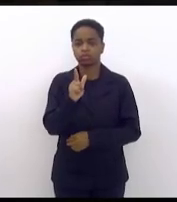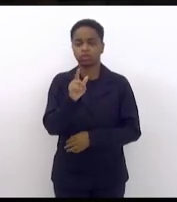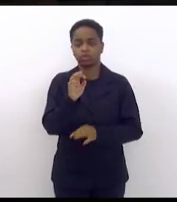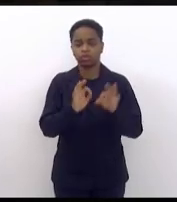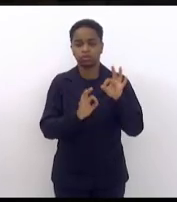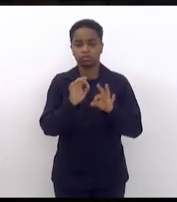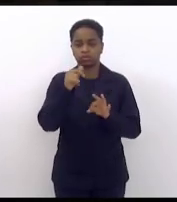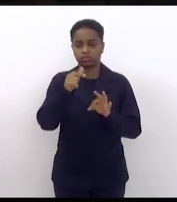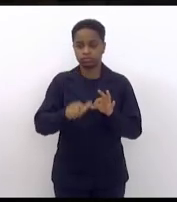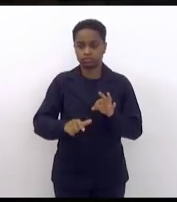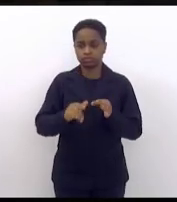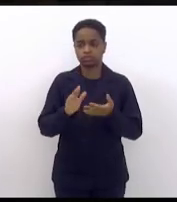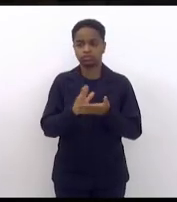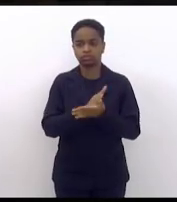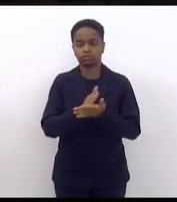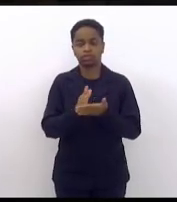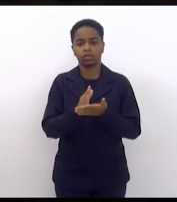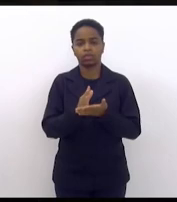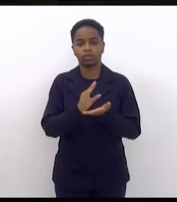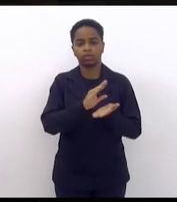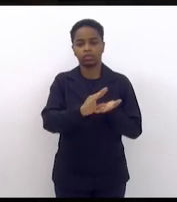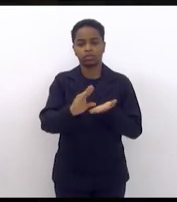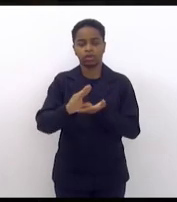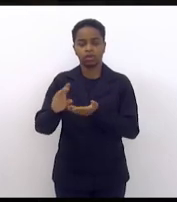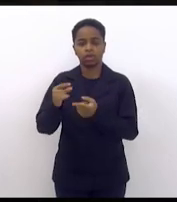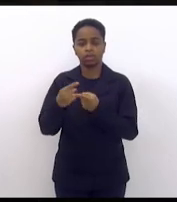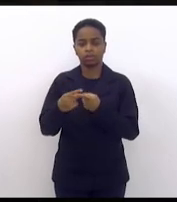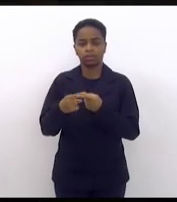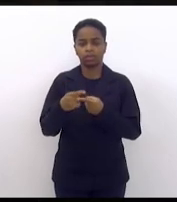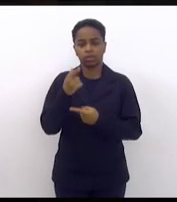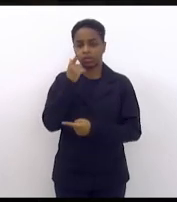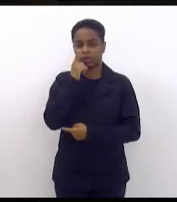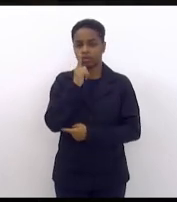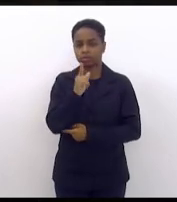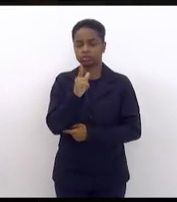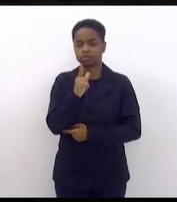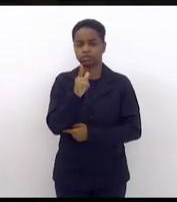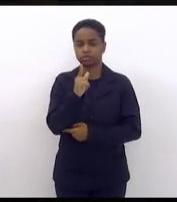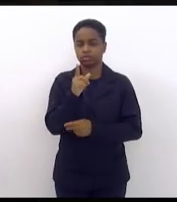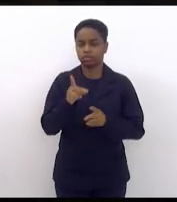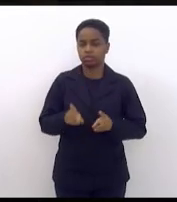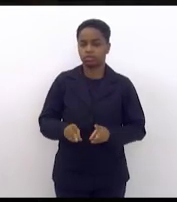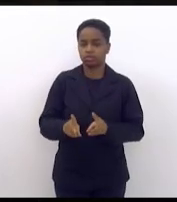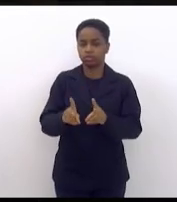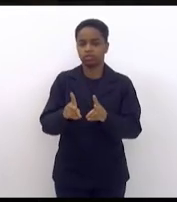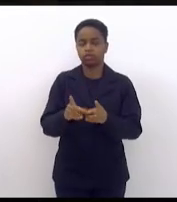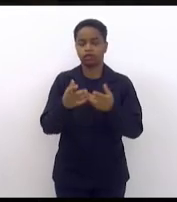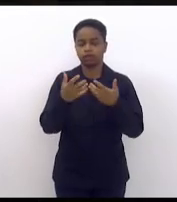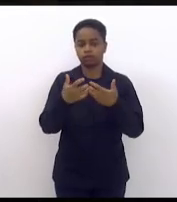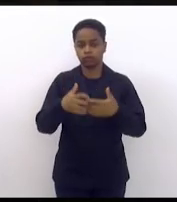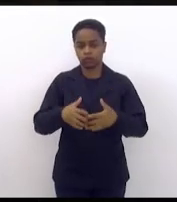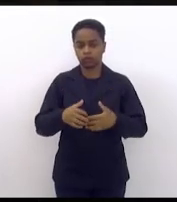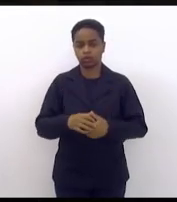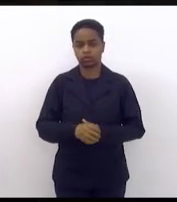remodelar alguns fundos para que eles pudessem continuar em funcionamento, tendo